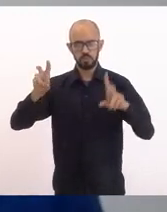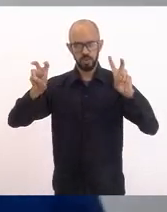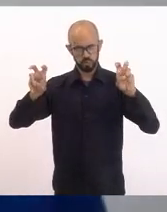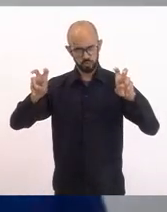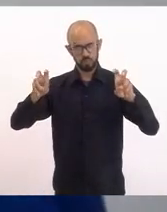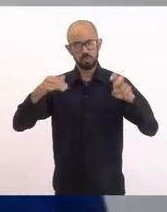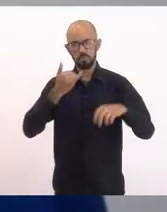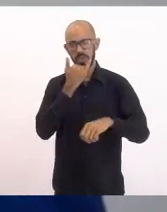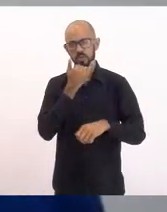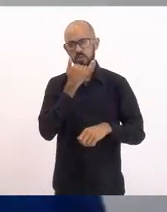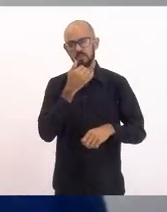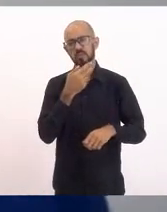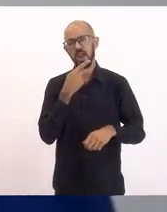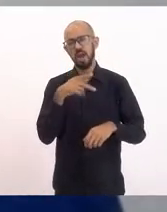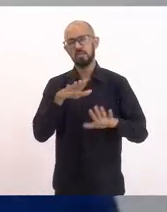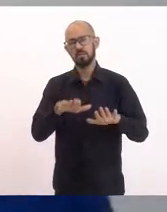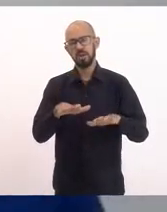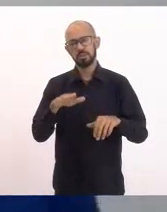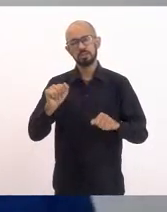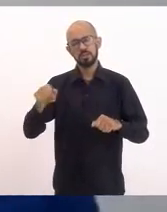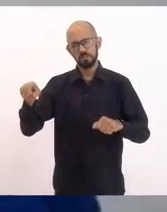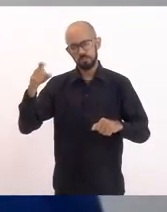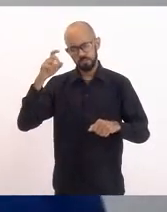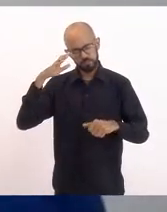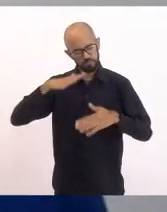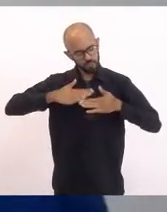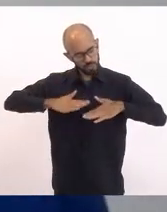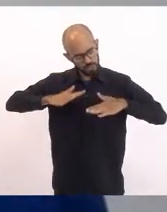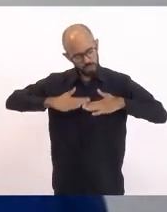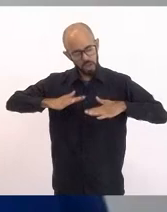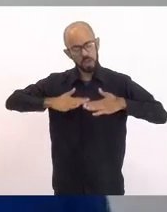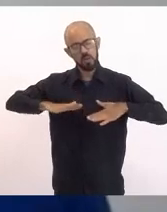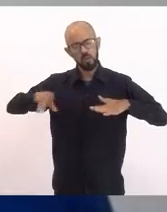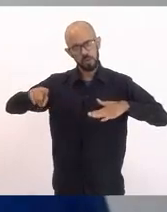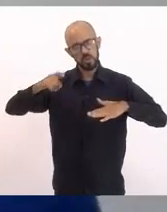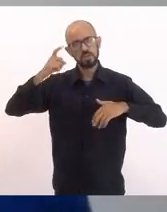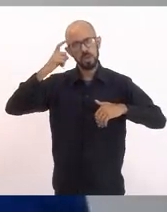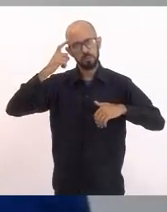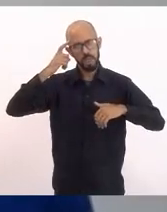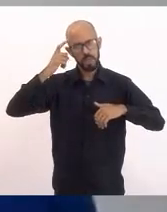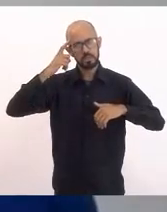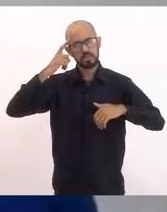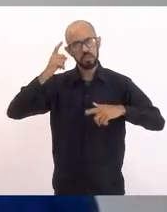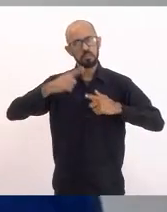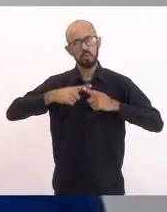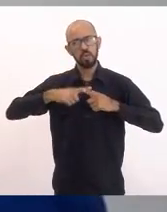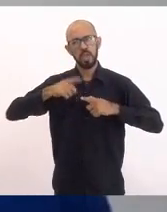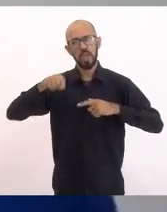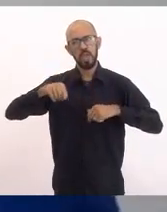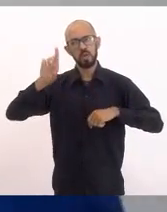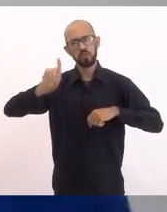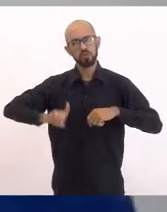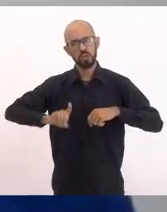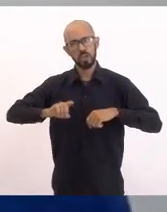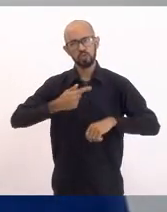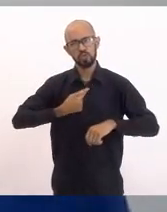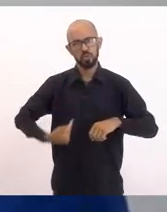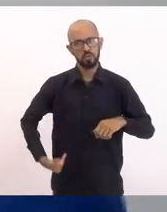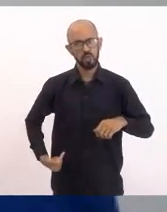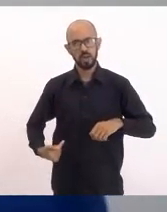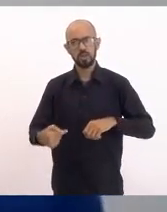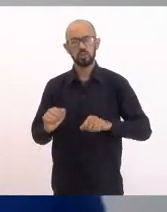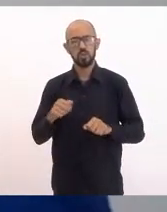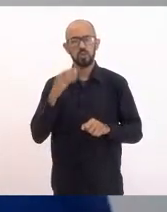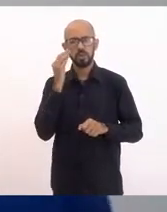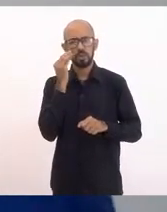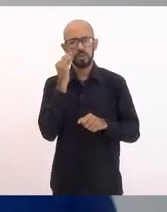publicamente, esfria a cabeça, pensa com o coração, que eu acho que é todo o direito de um governador, querendo inclusive